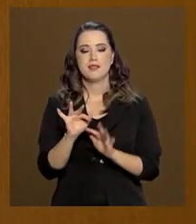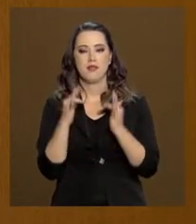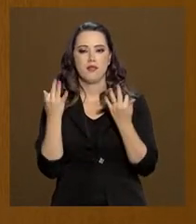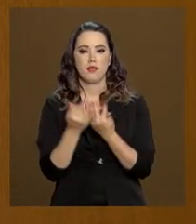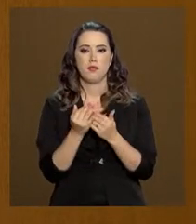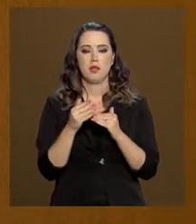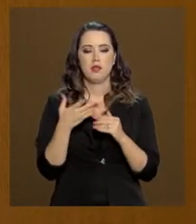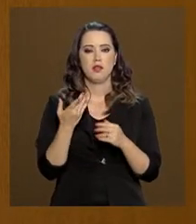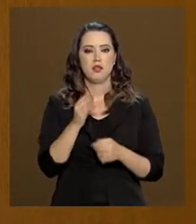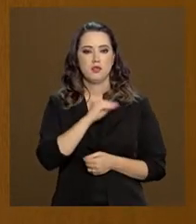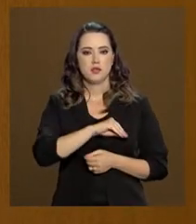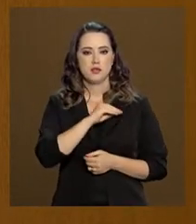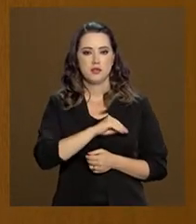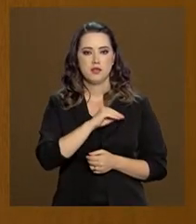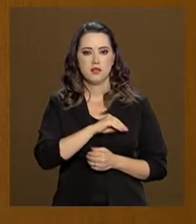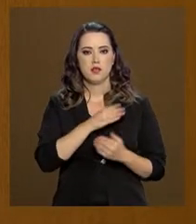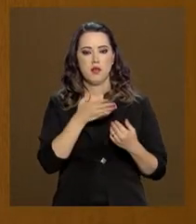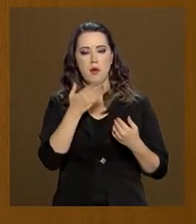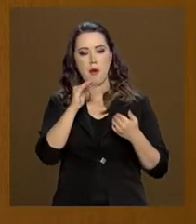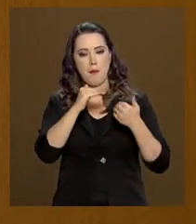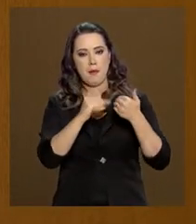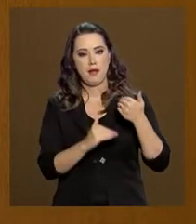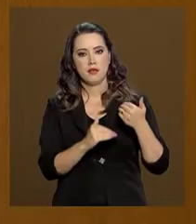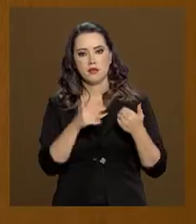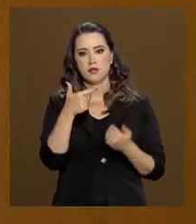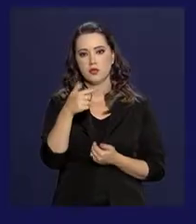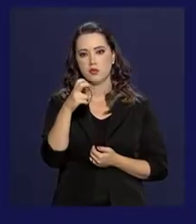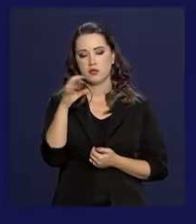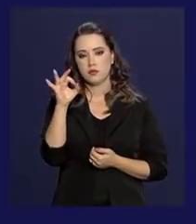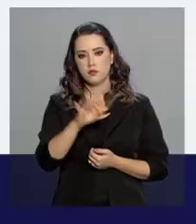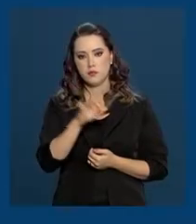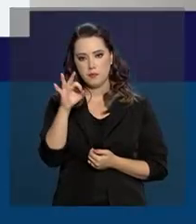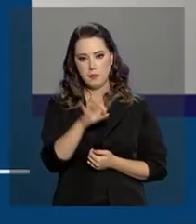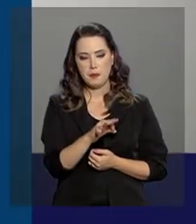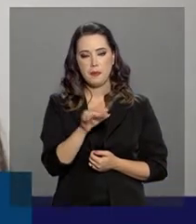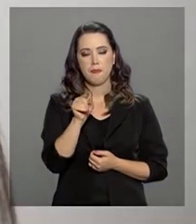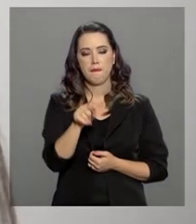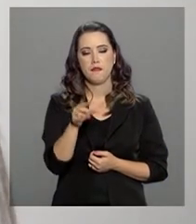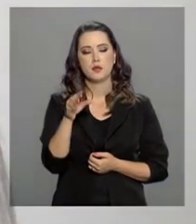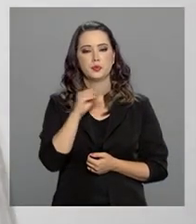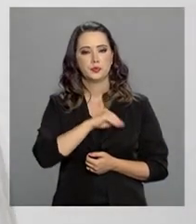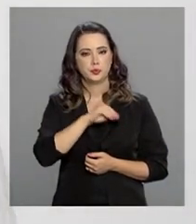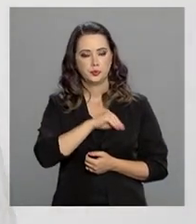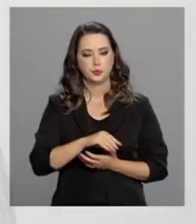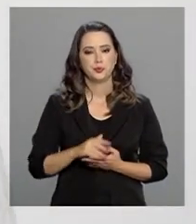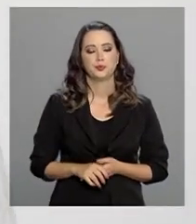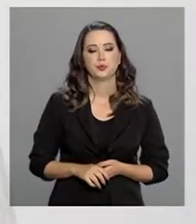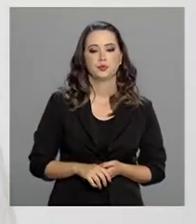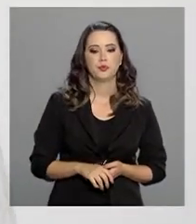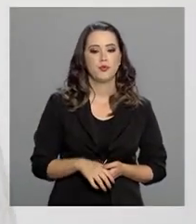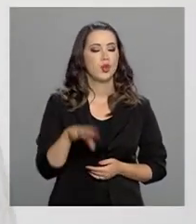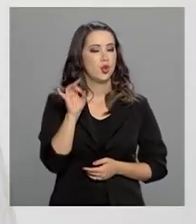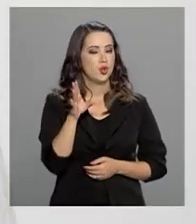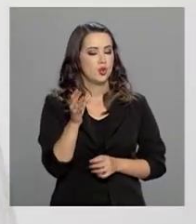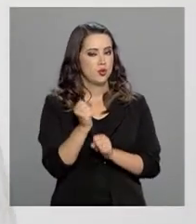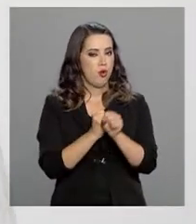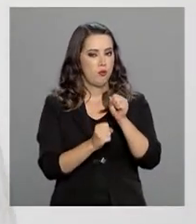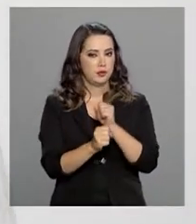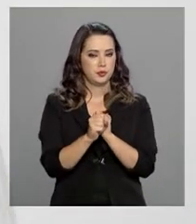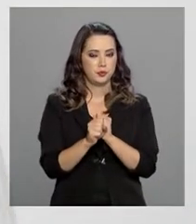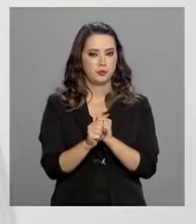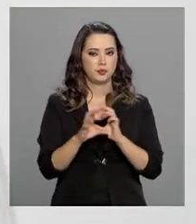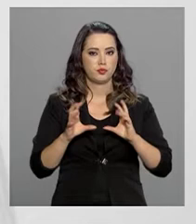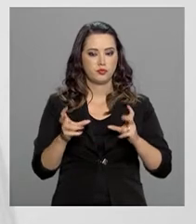capta inferior a 25% do salário mínimo somente no ano passado o câncer de mama causou o afastamento de 21